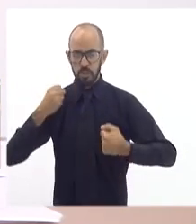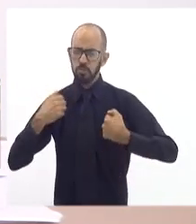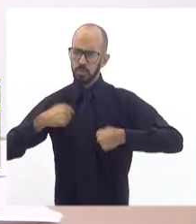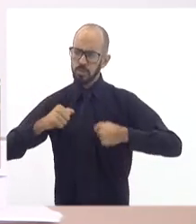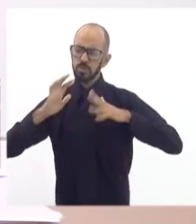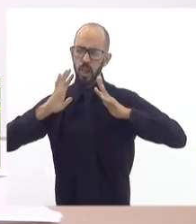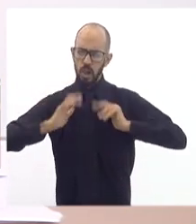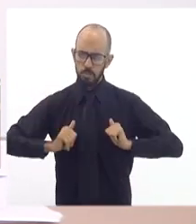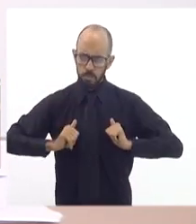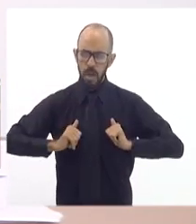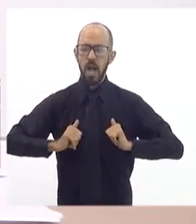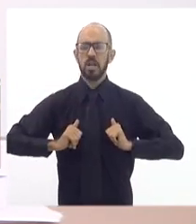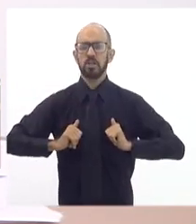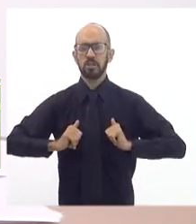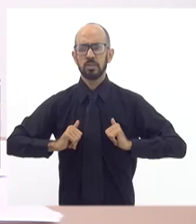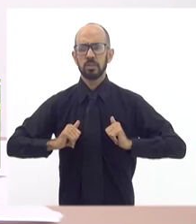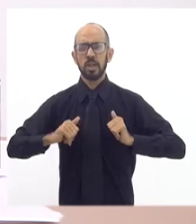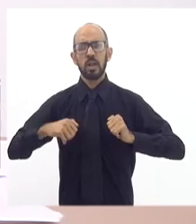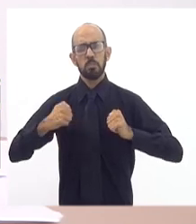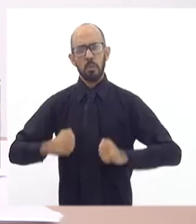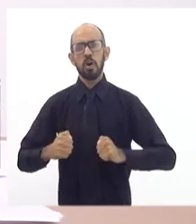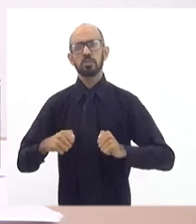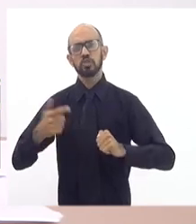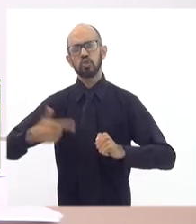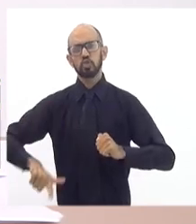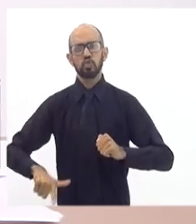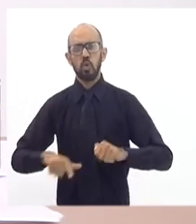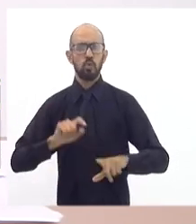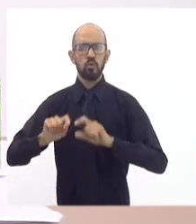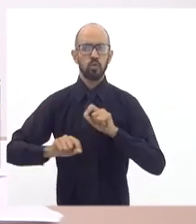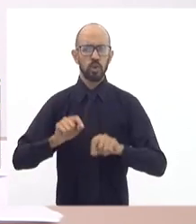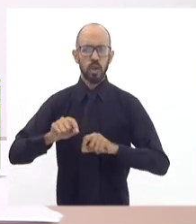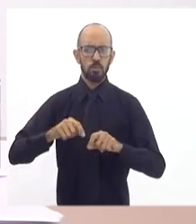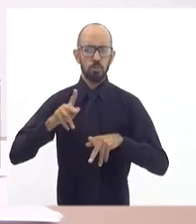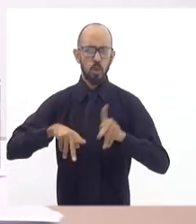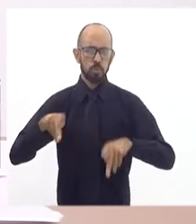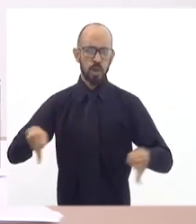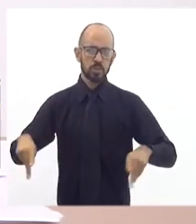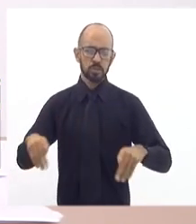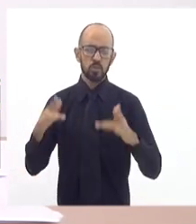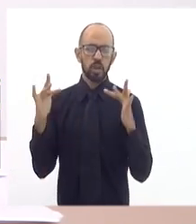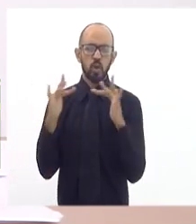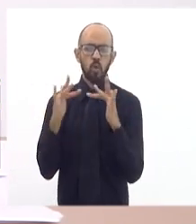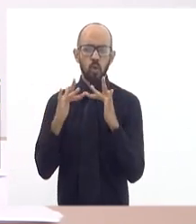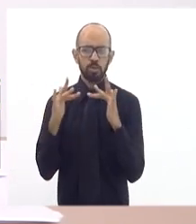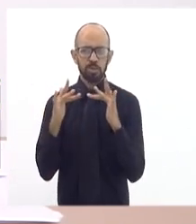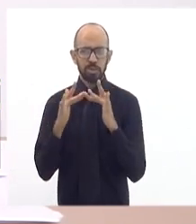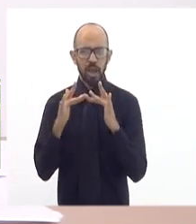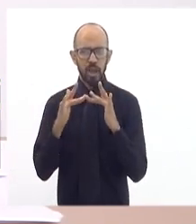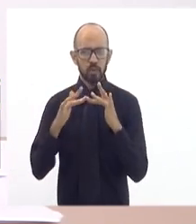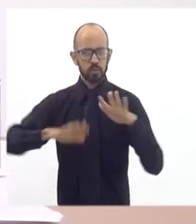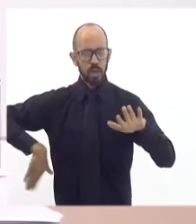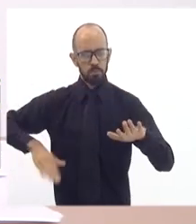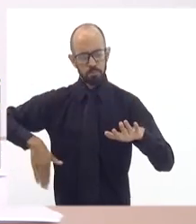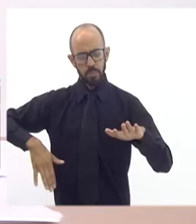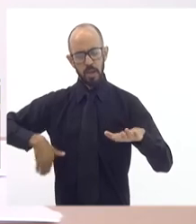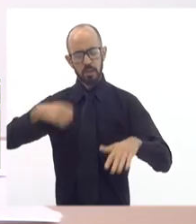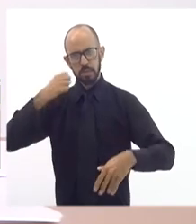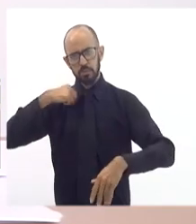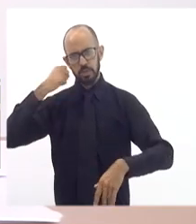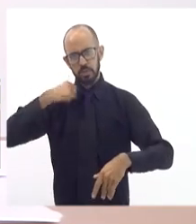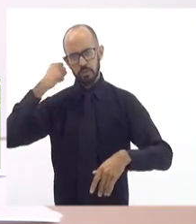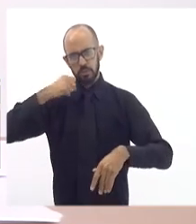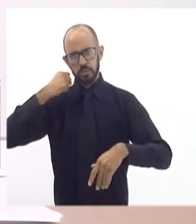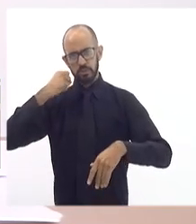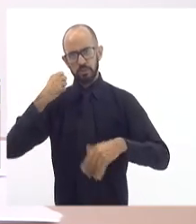disposição Que ela possa ser novamente a população possa novamente conviver na sua área de praia da Baía de Sepetiba